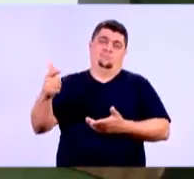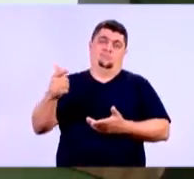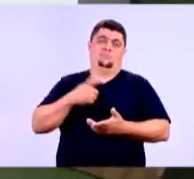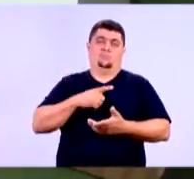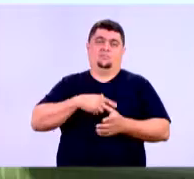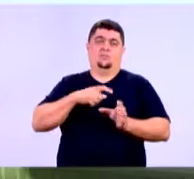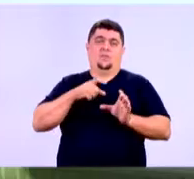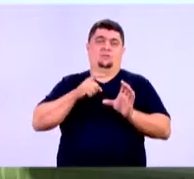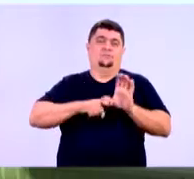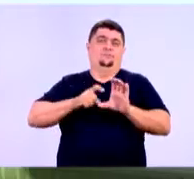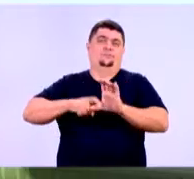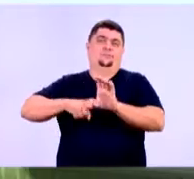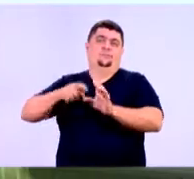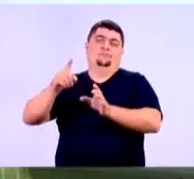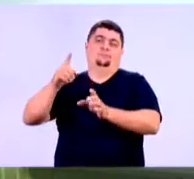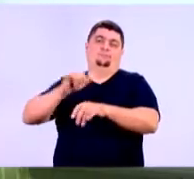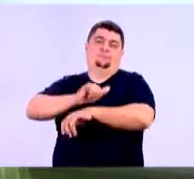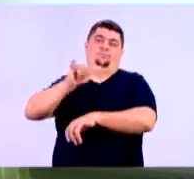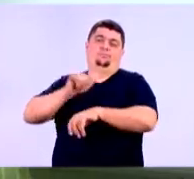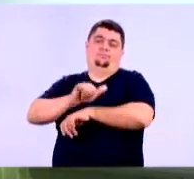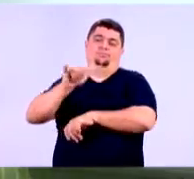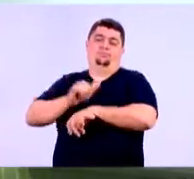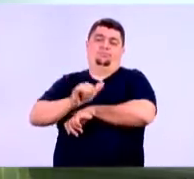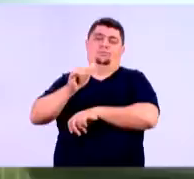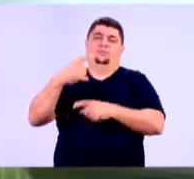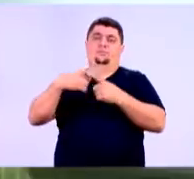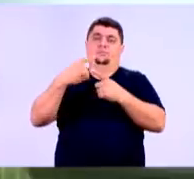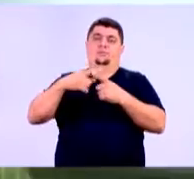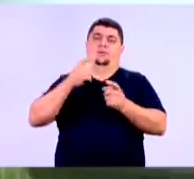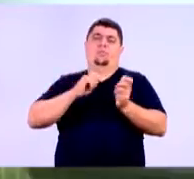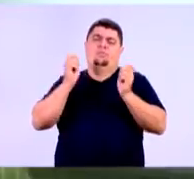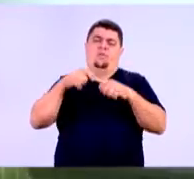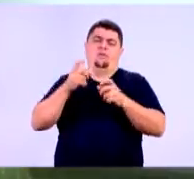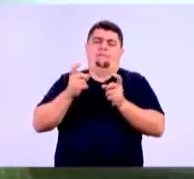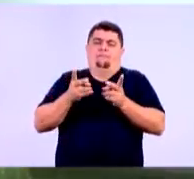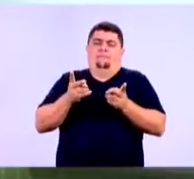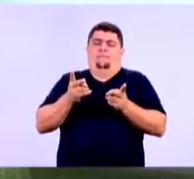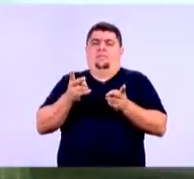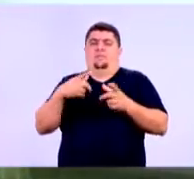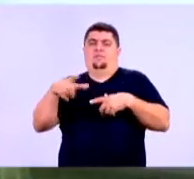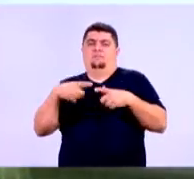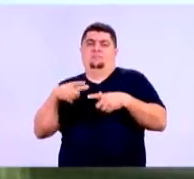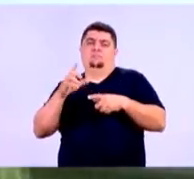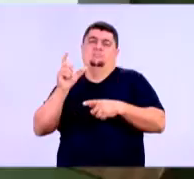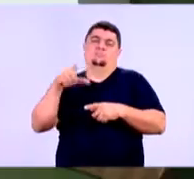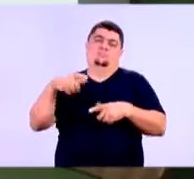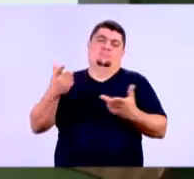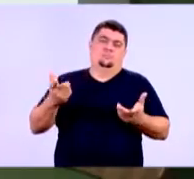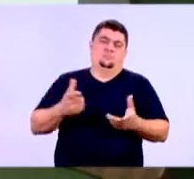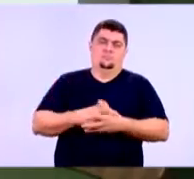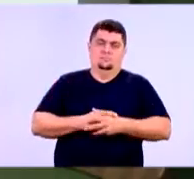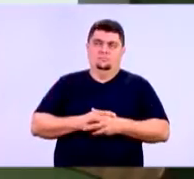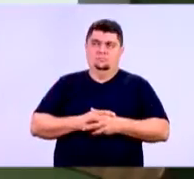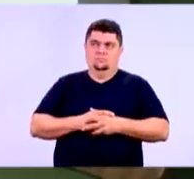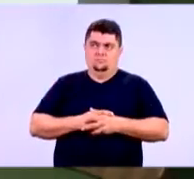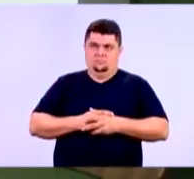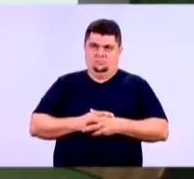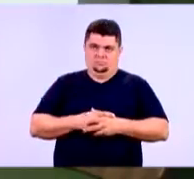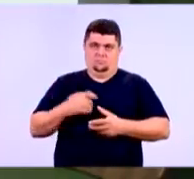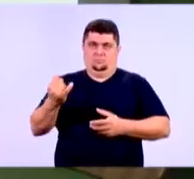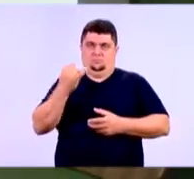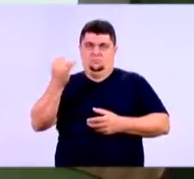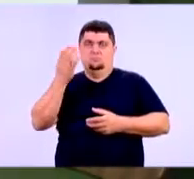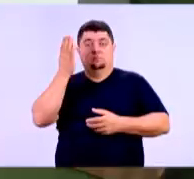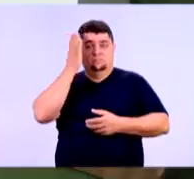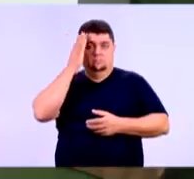de inadimplência como resposta para ainda assim achar que vale a pena trabalhar com o crédito? Exatamente. Importante ter em mente isso,